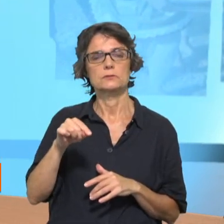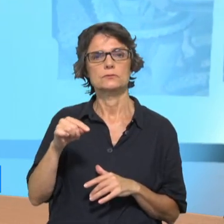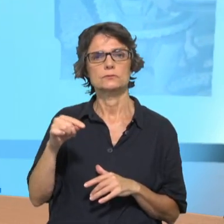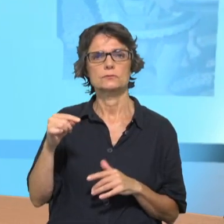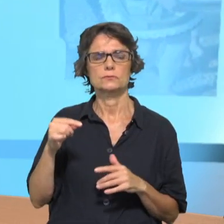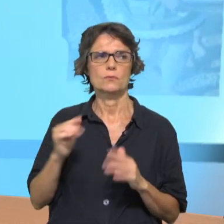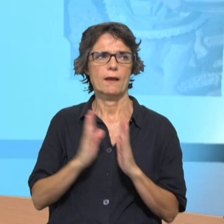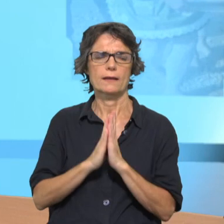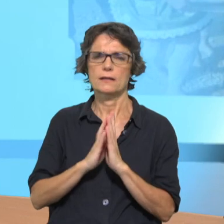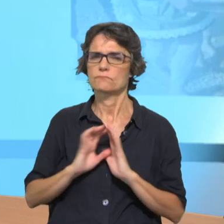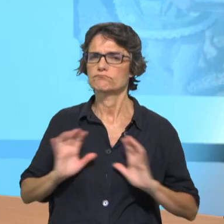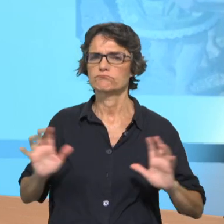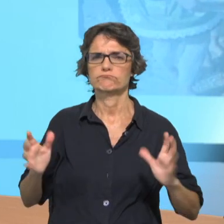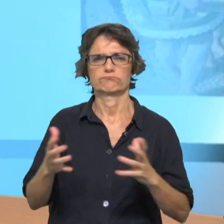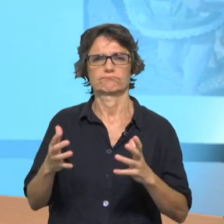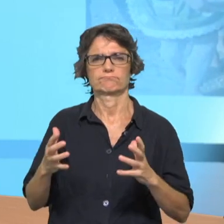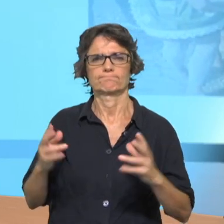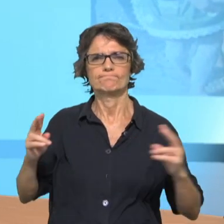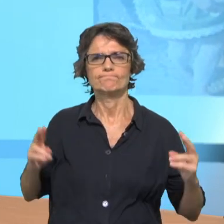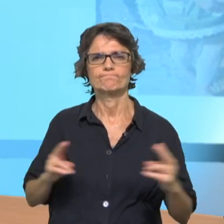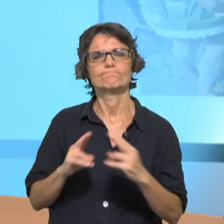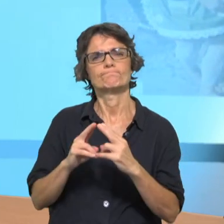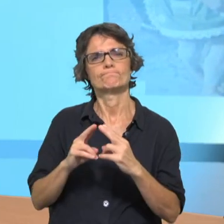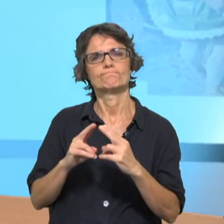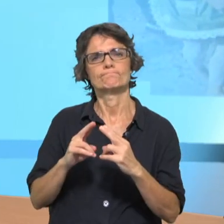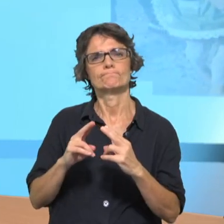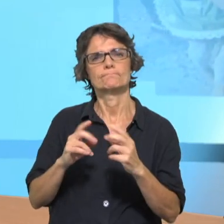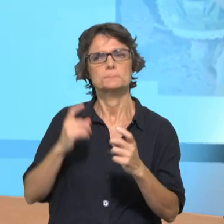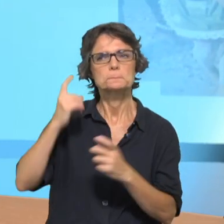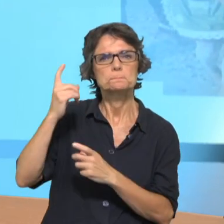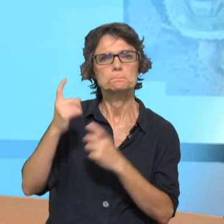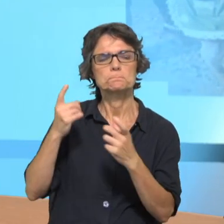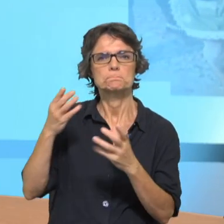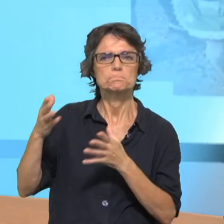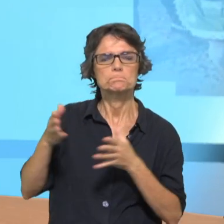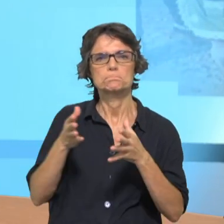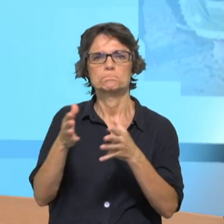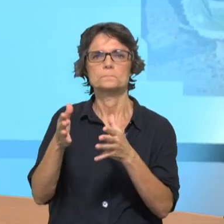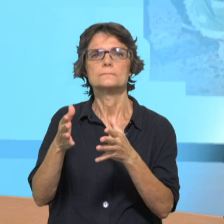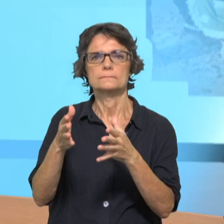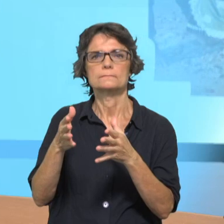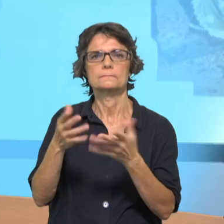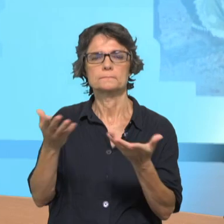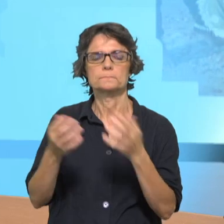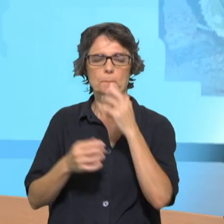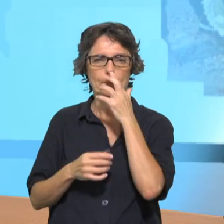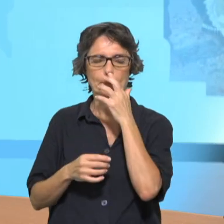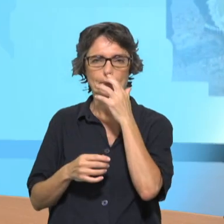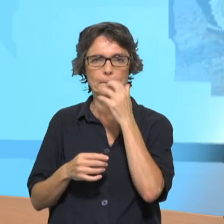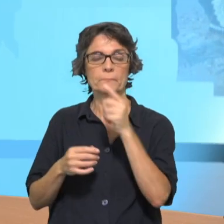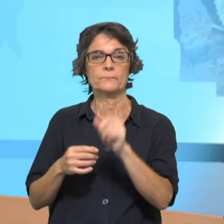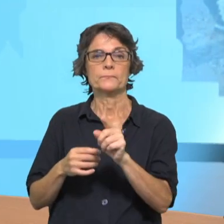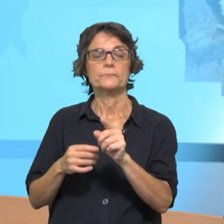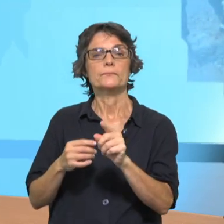etapas, colocando-se agora expectativas possíveis nas conclusões e orientações que possam sair desta Assembleia. Um tema que